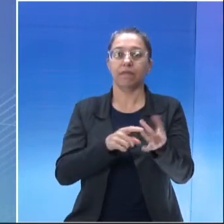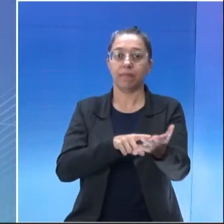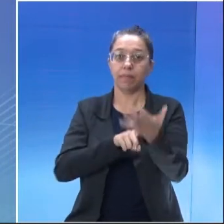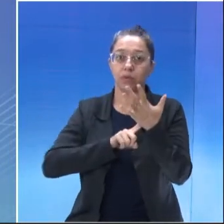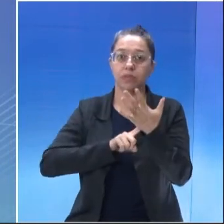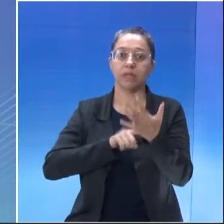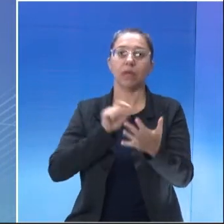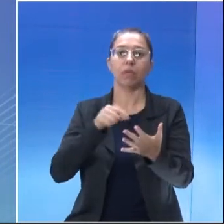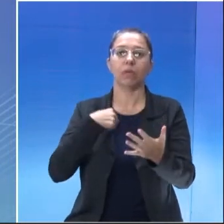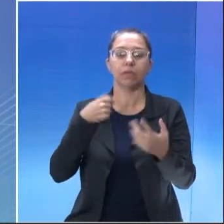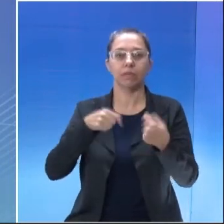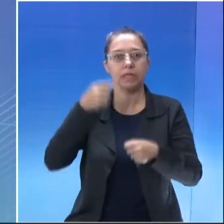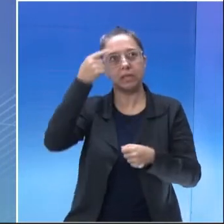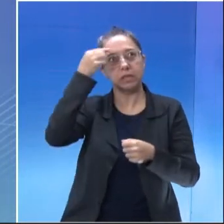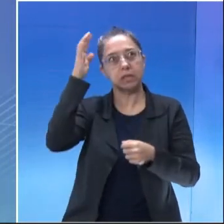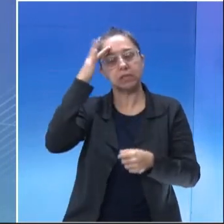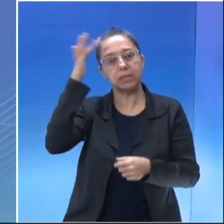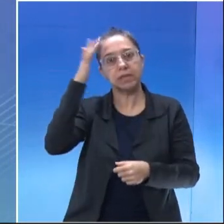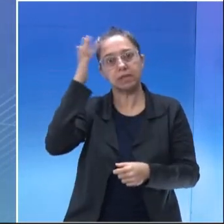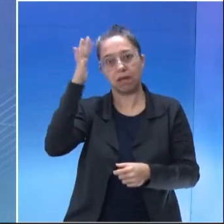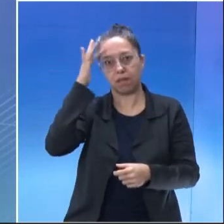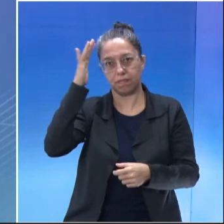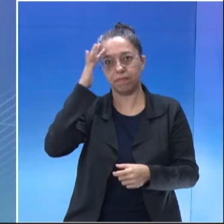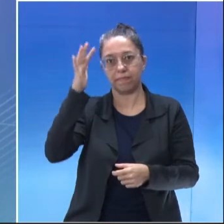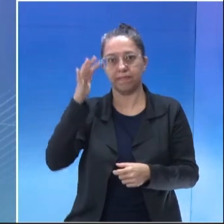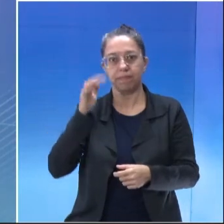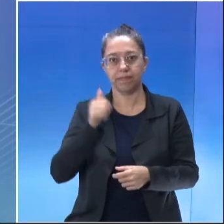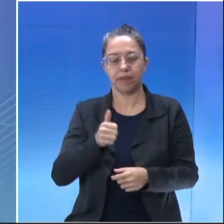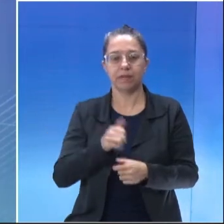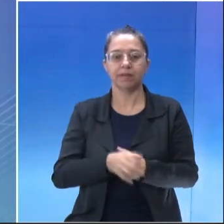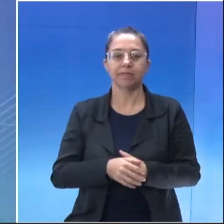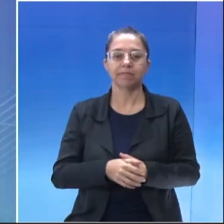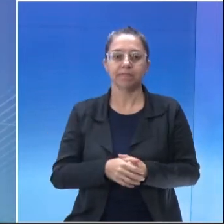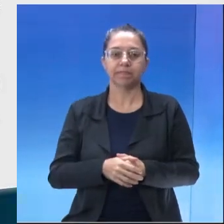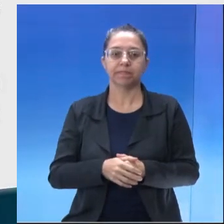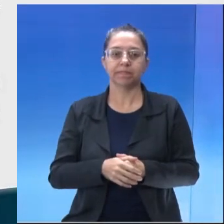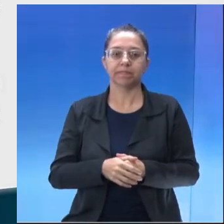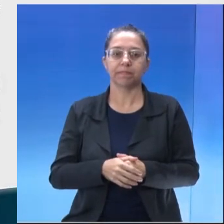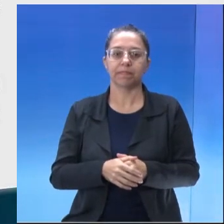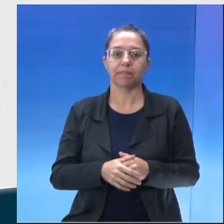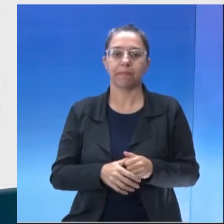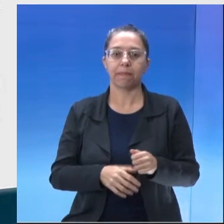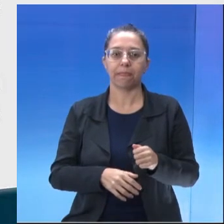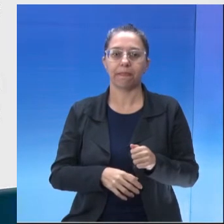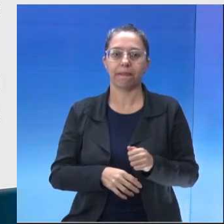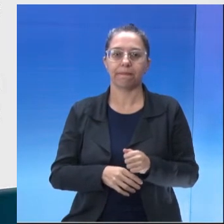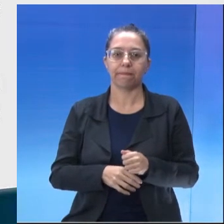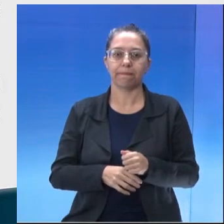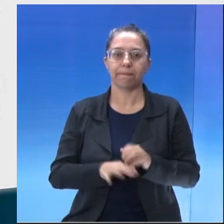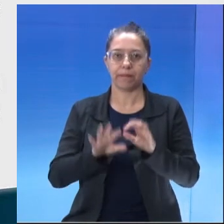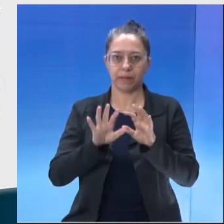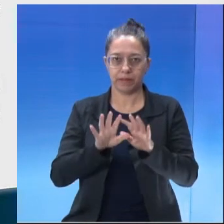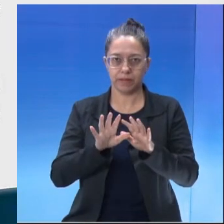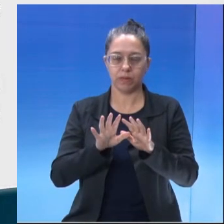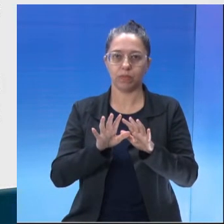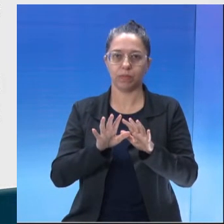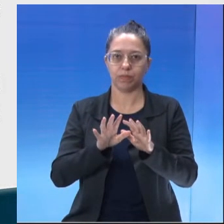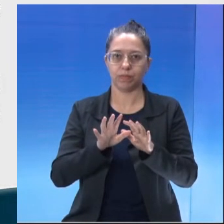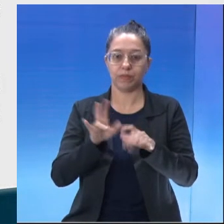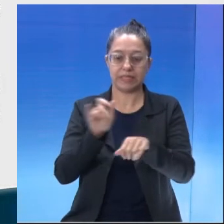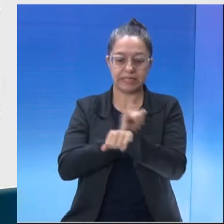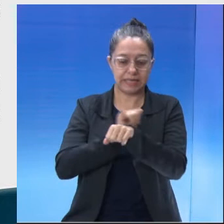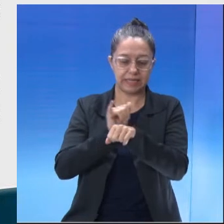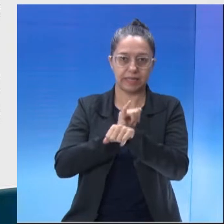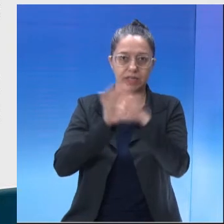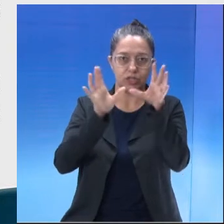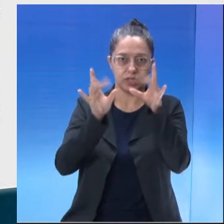realmente eu tenho que pensar, o que eu tenho que buscar no texto. Então, mais uma vez, entre as estratégias argumentativas, aquela que nós já